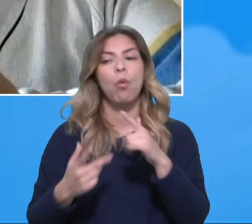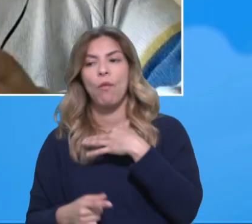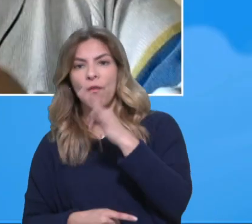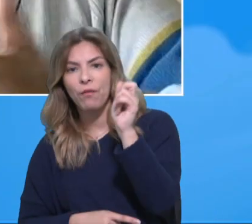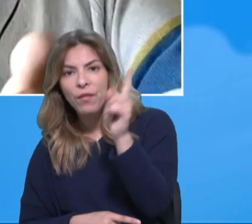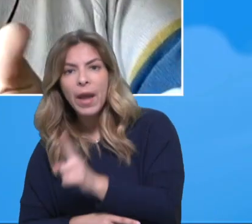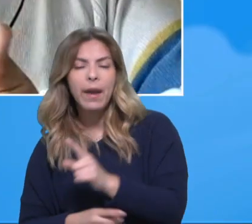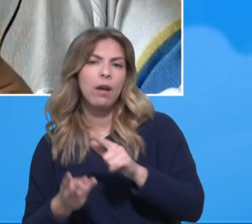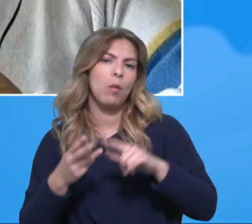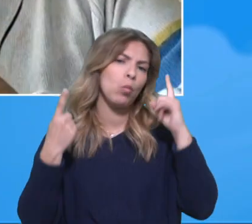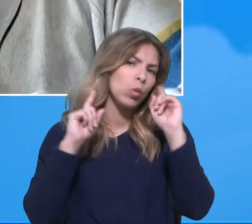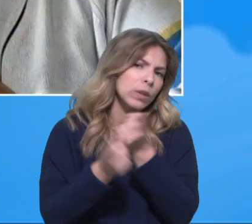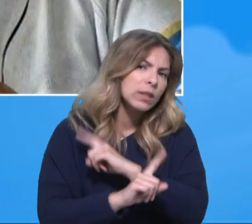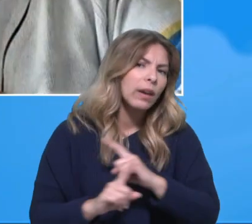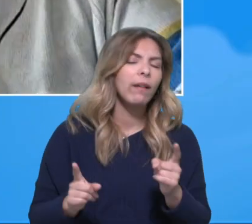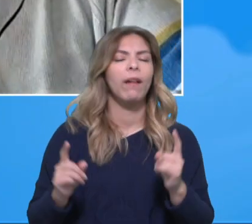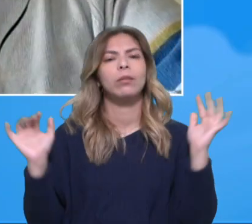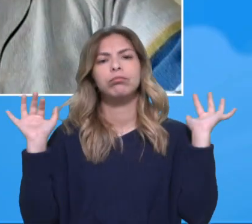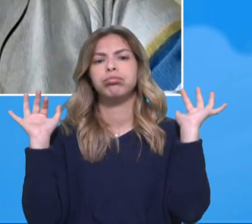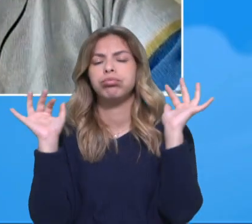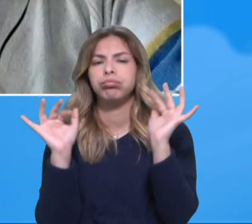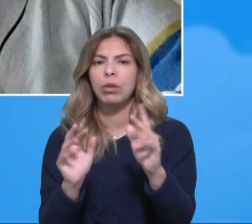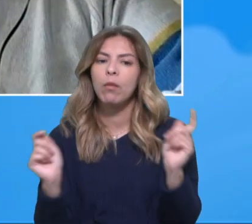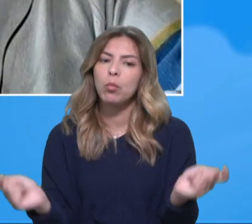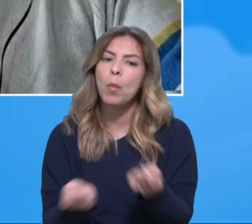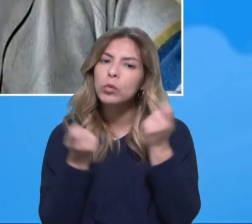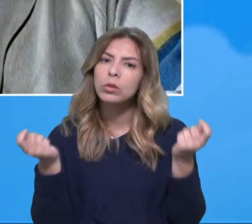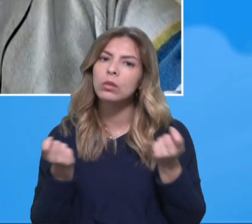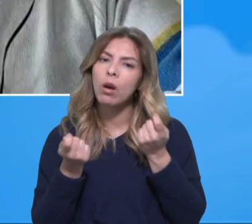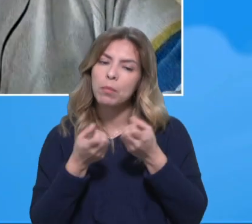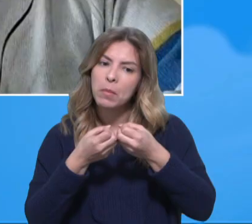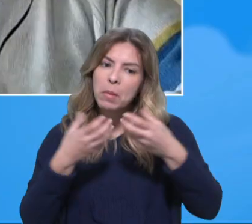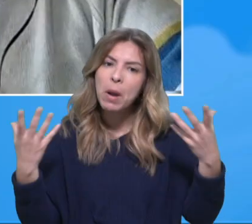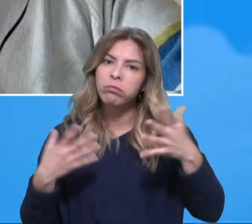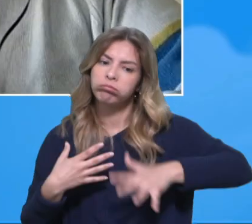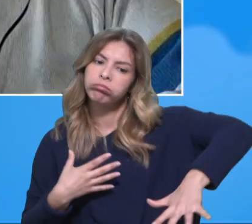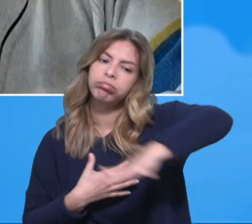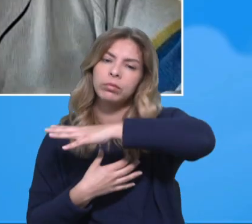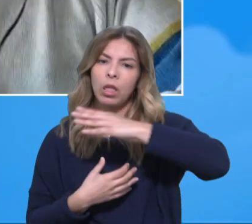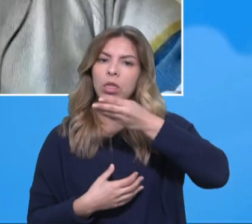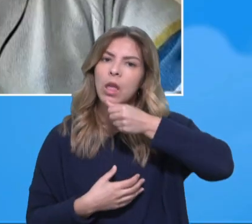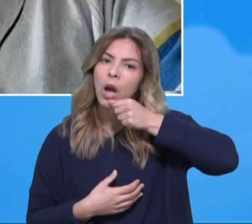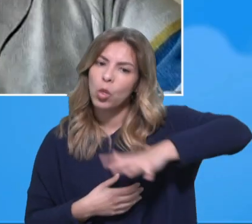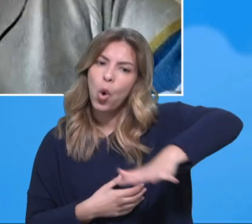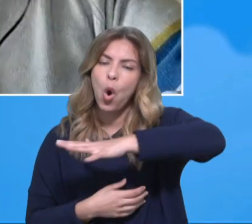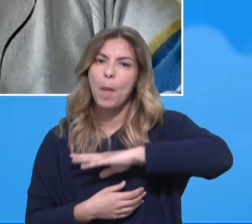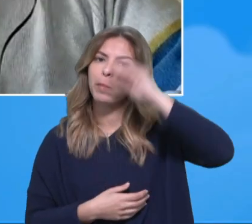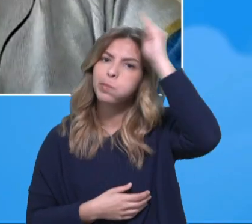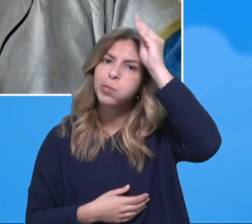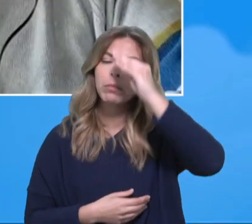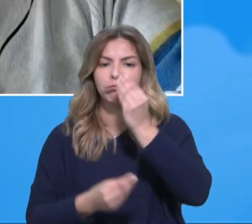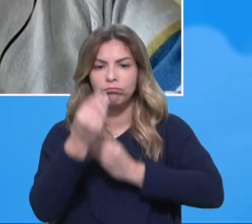exemplo, da música, e através dessas dimensões conseguimos promover aquilo que temos em Santa Maria da Feira, o nosso património, o nosso território, a nossa gastronomia e